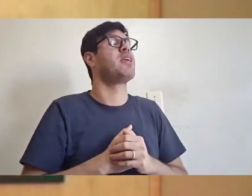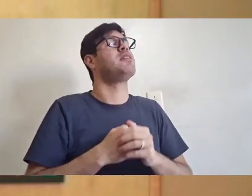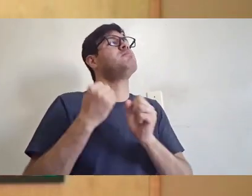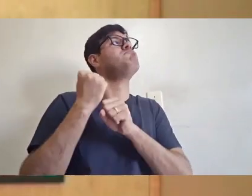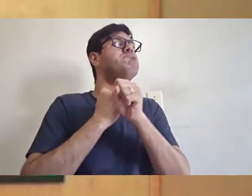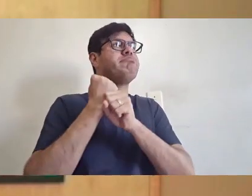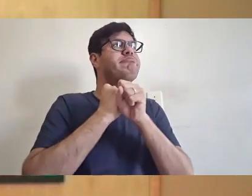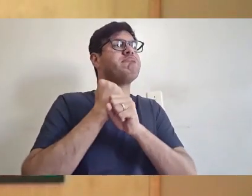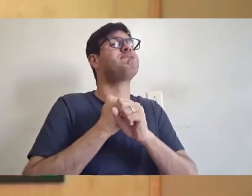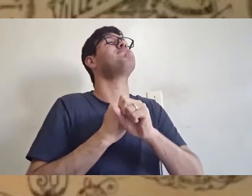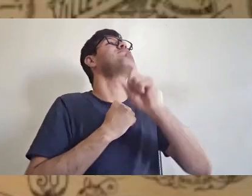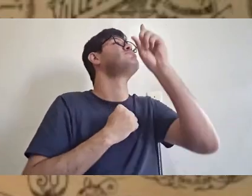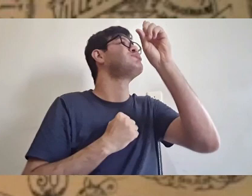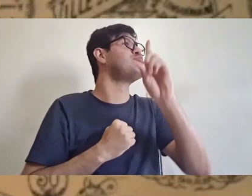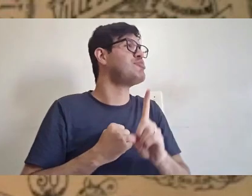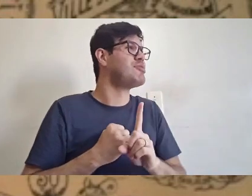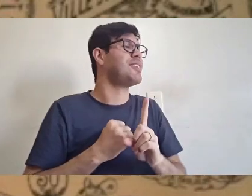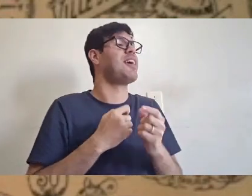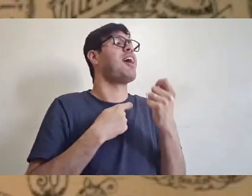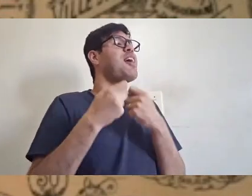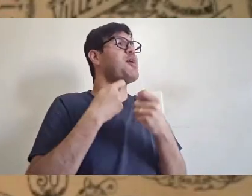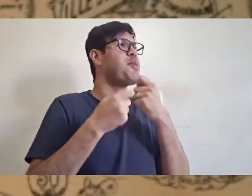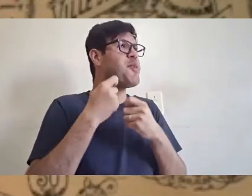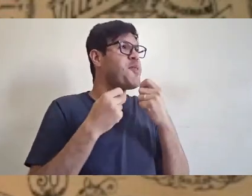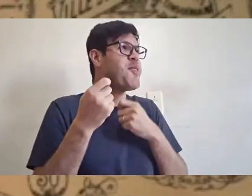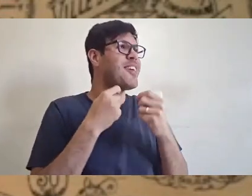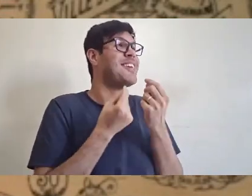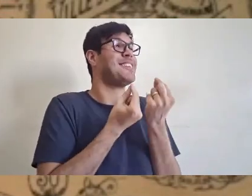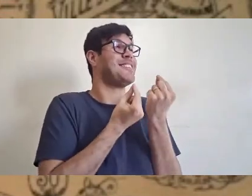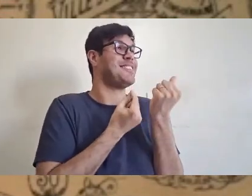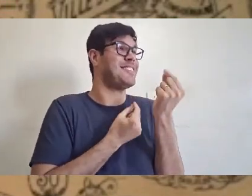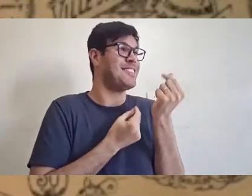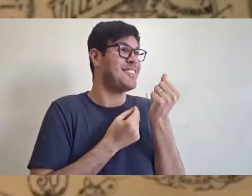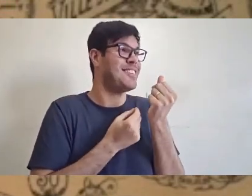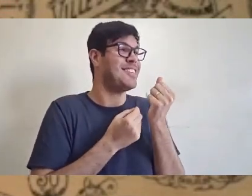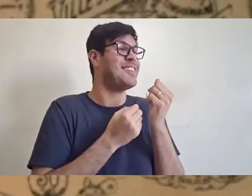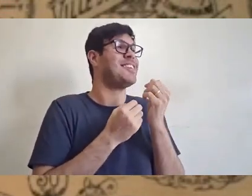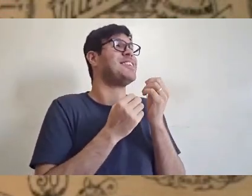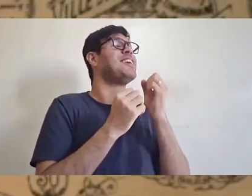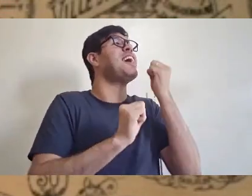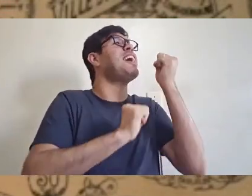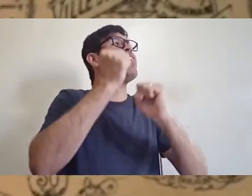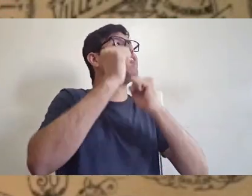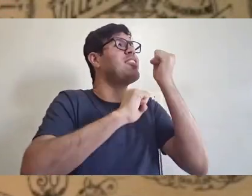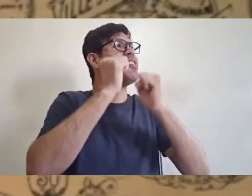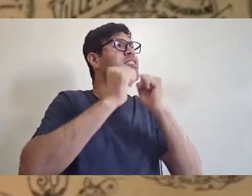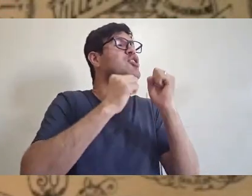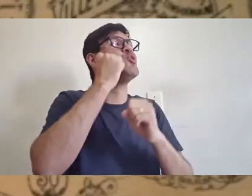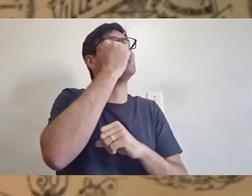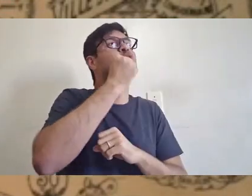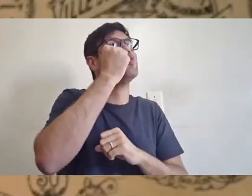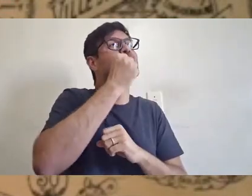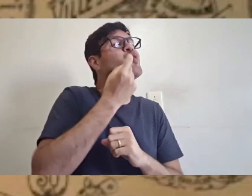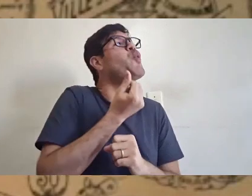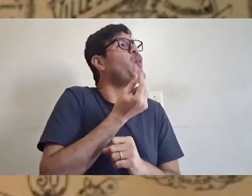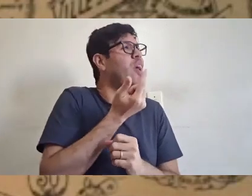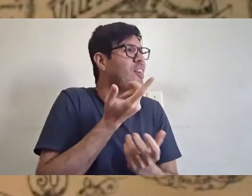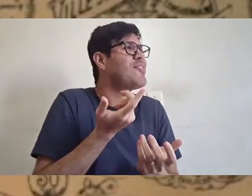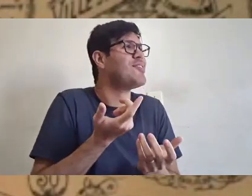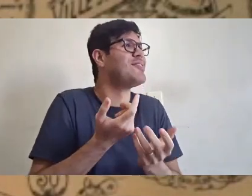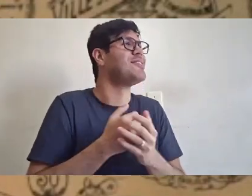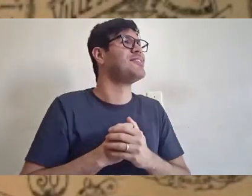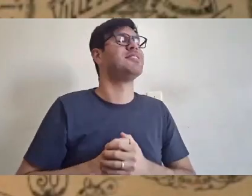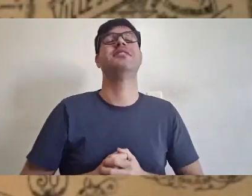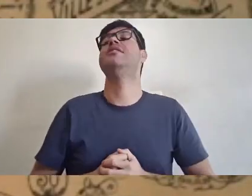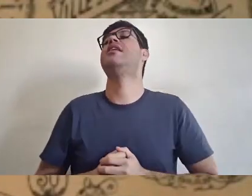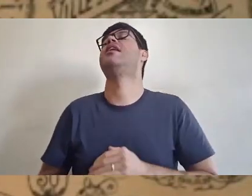anos diretor administrativo e financeiro da Sucurrico, com o seu Lair de Souza, entendeu? Falando do Lair de